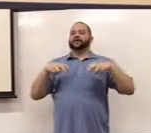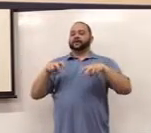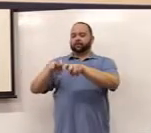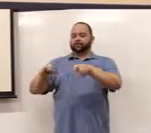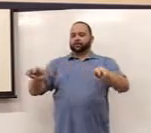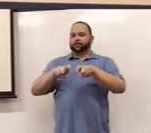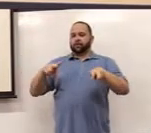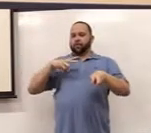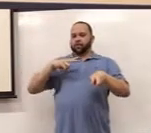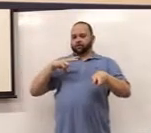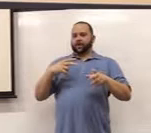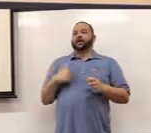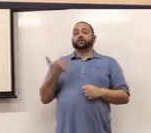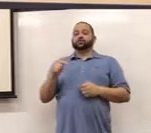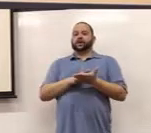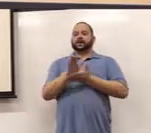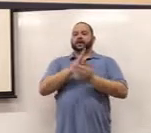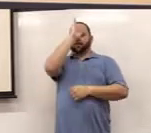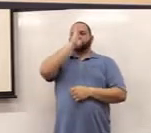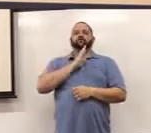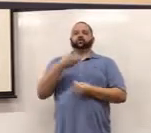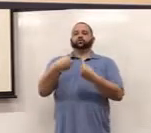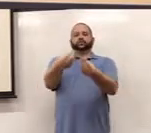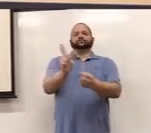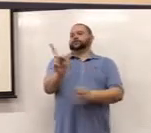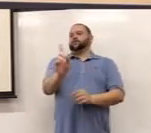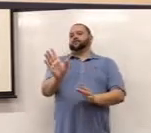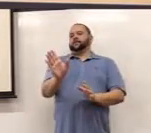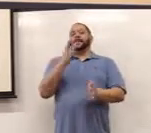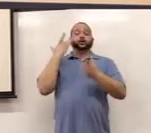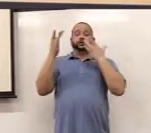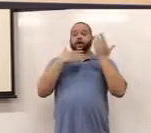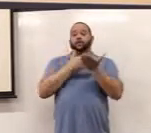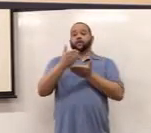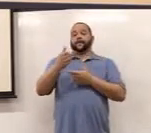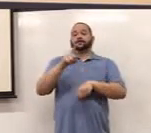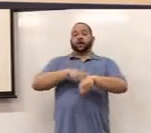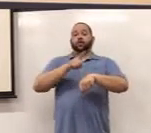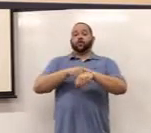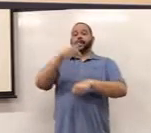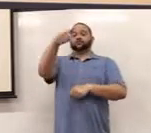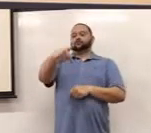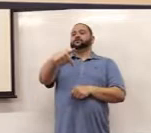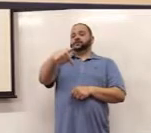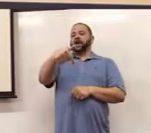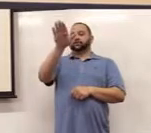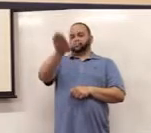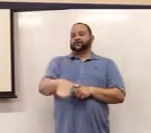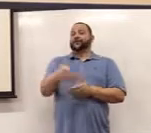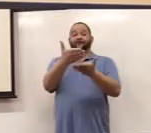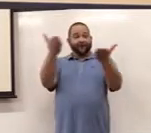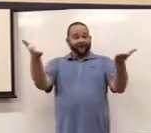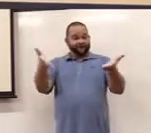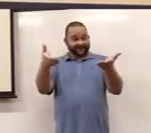disponíveis no teatro. Não haverá cortesias. O espetáculo se inicia às 7 horas da tarde. Vocês têm